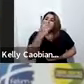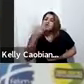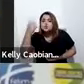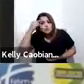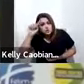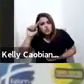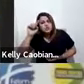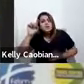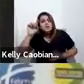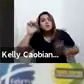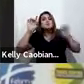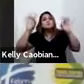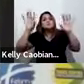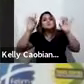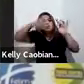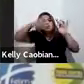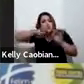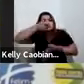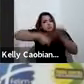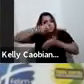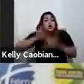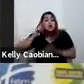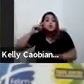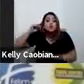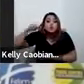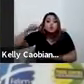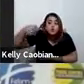aqui diariamente informações